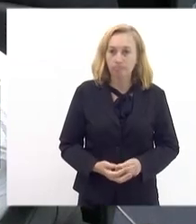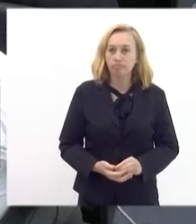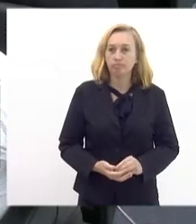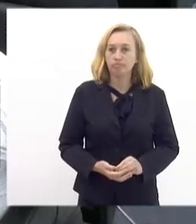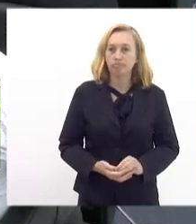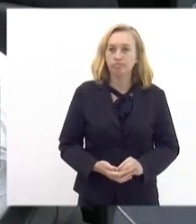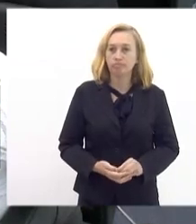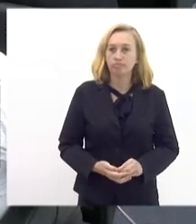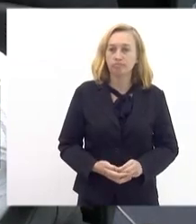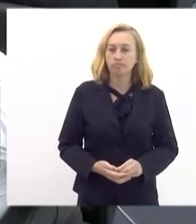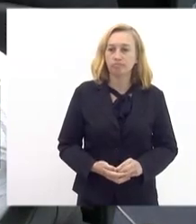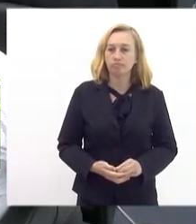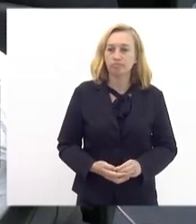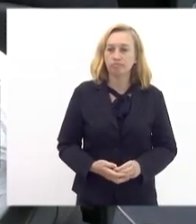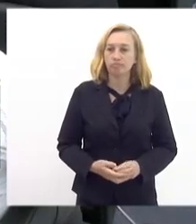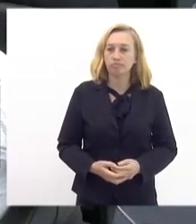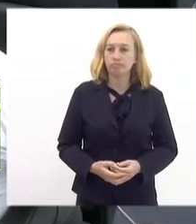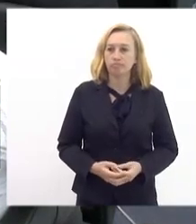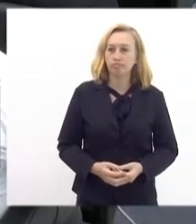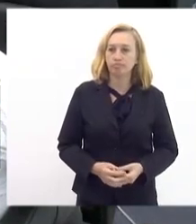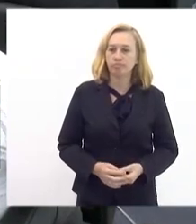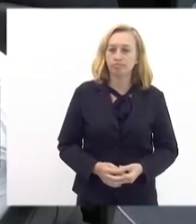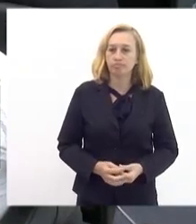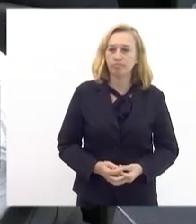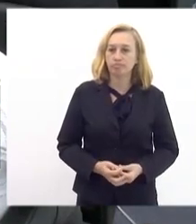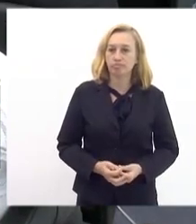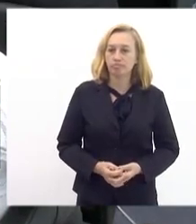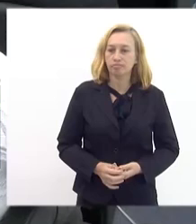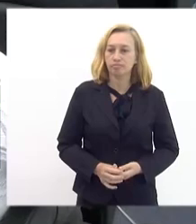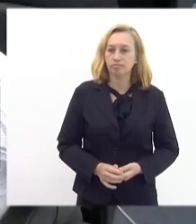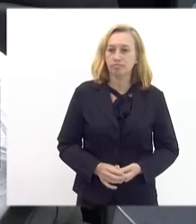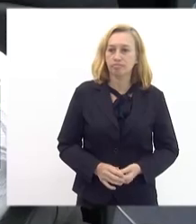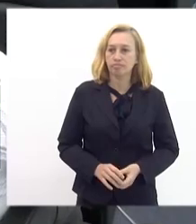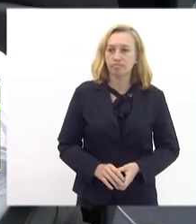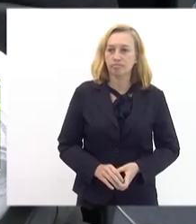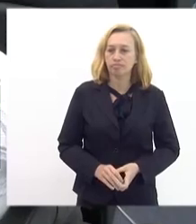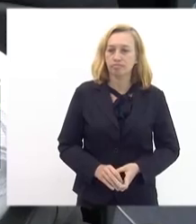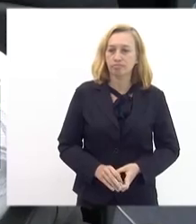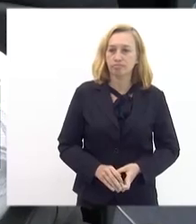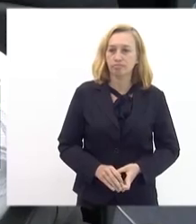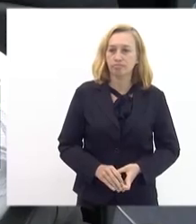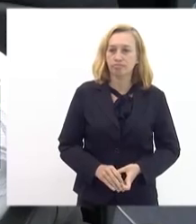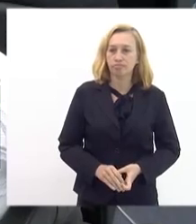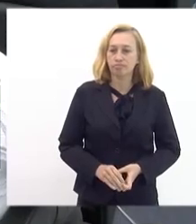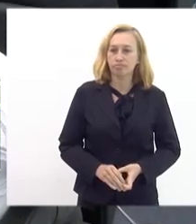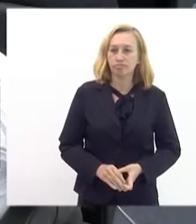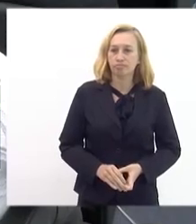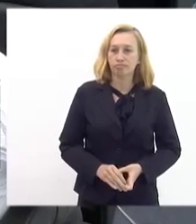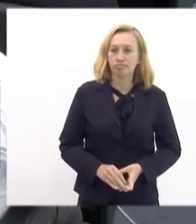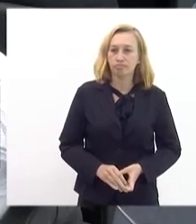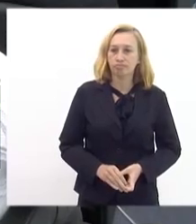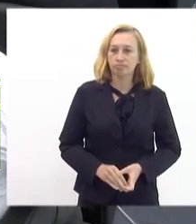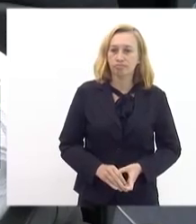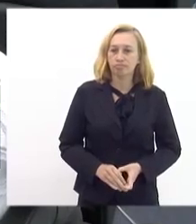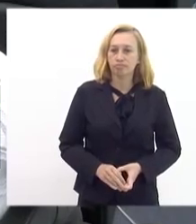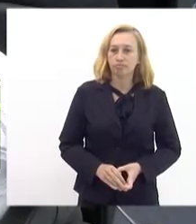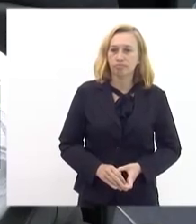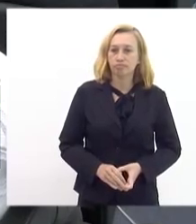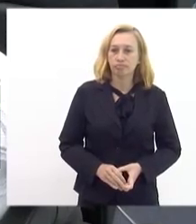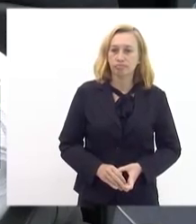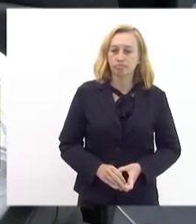e pode fazer depois ficar com ele pode sentar comer depois falar em pé não tem problema um